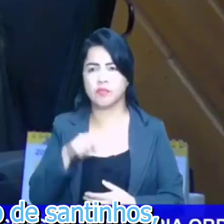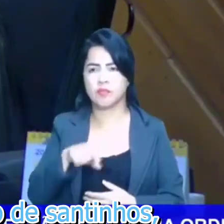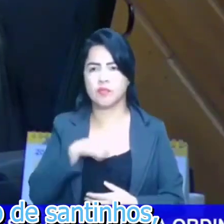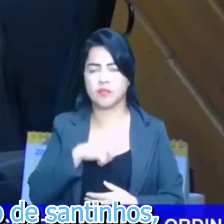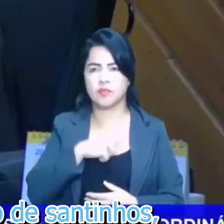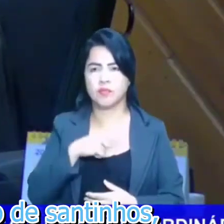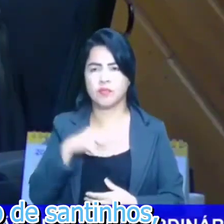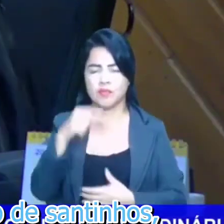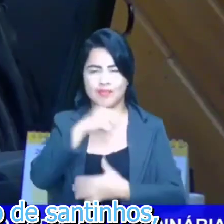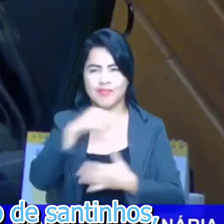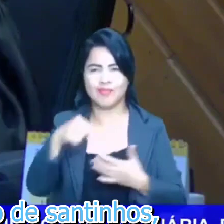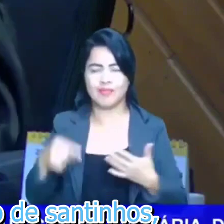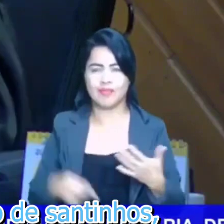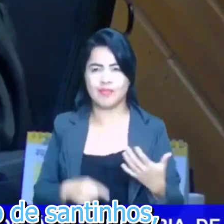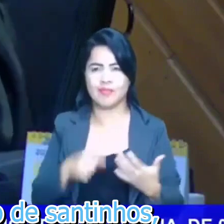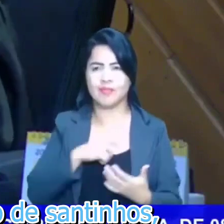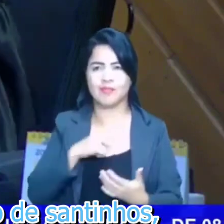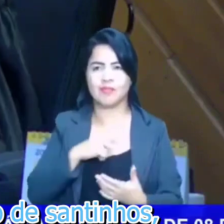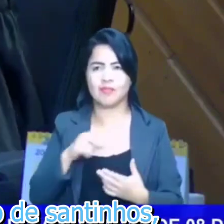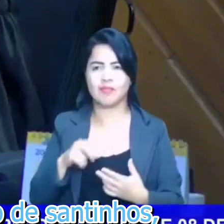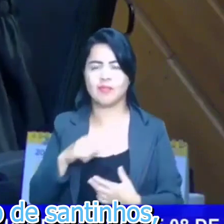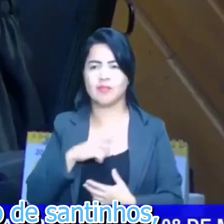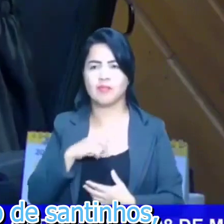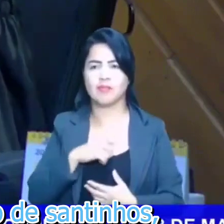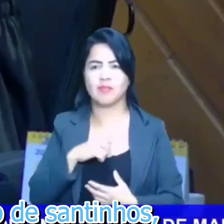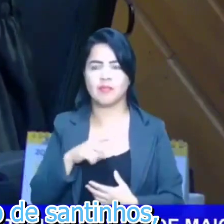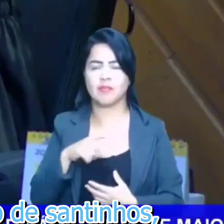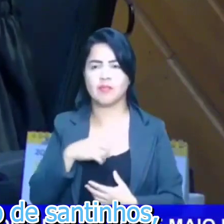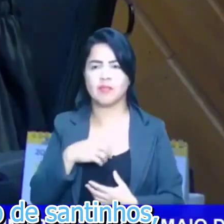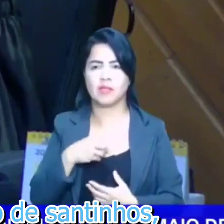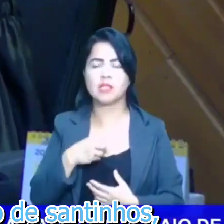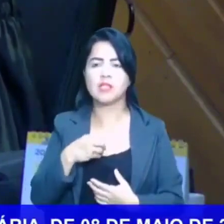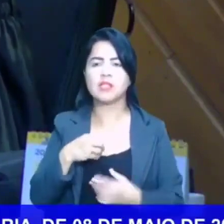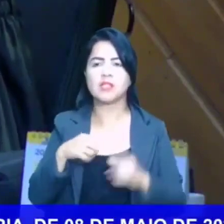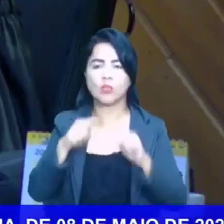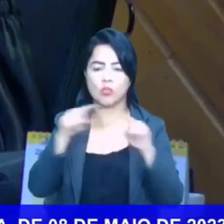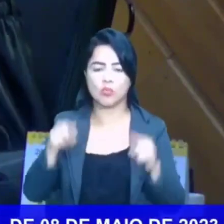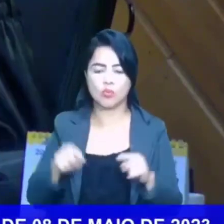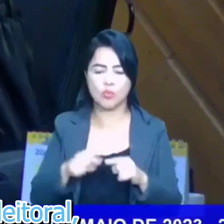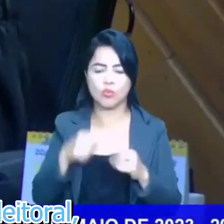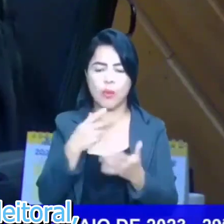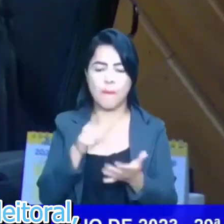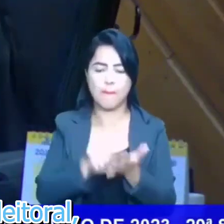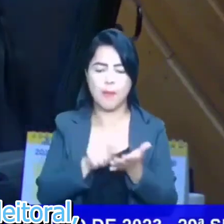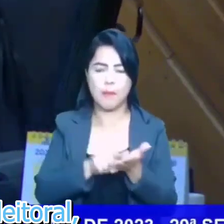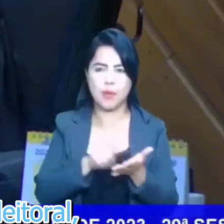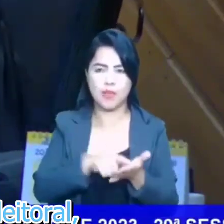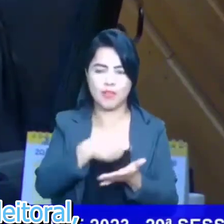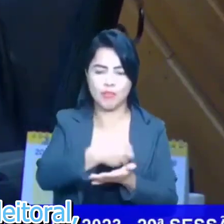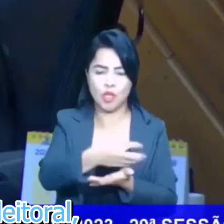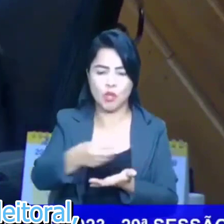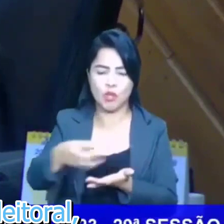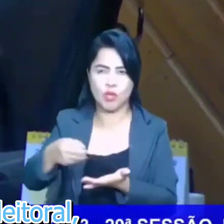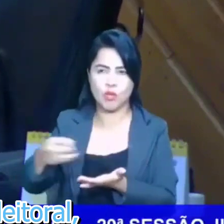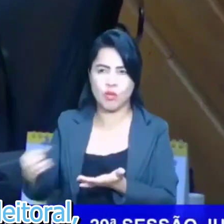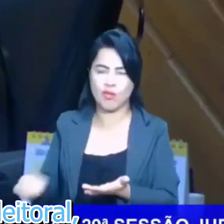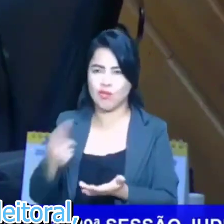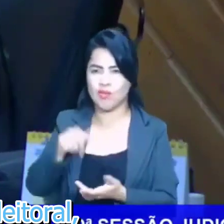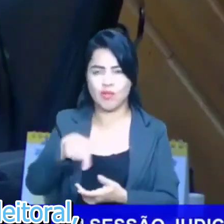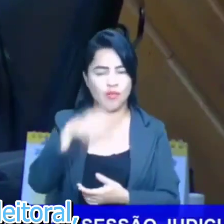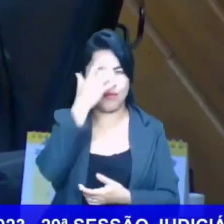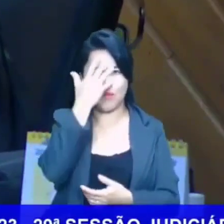nessas matérias relacionadas com o chamado derramamento de santinhos, essa prática, que é uma prática nefasta ao processo